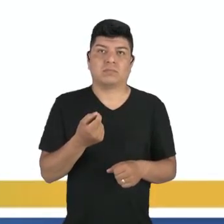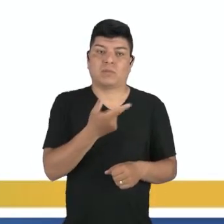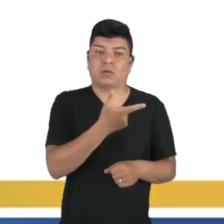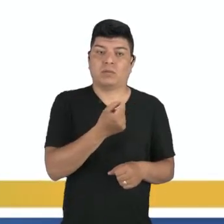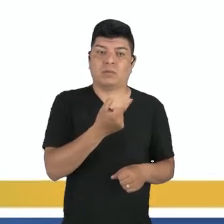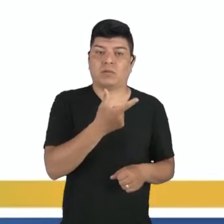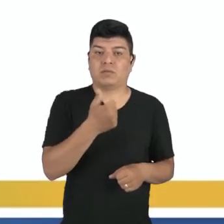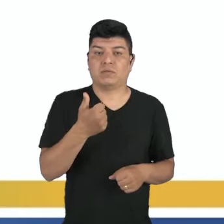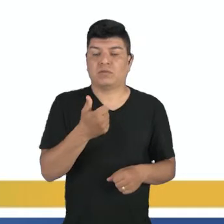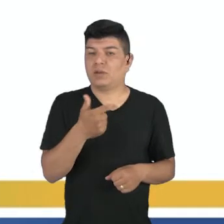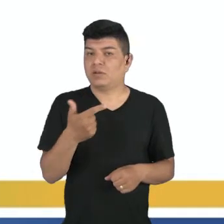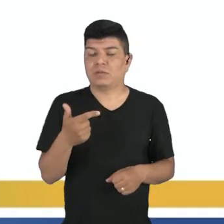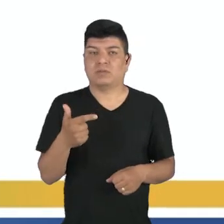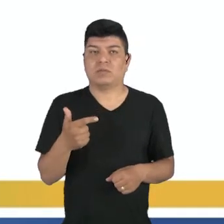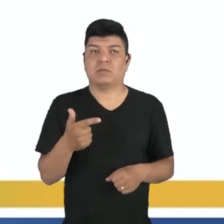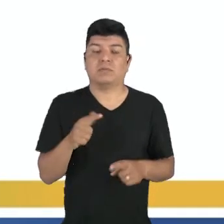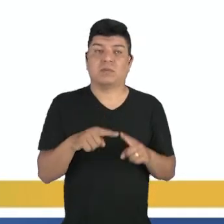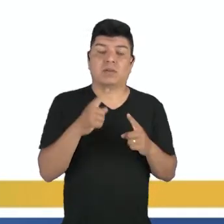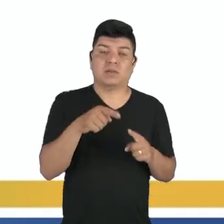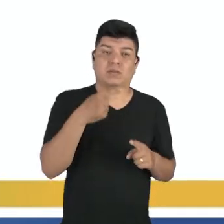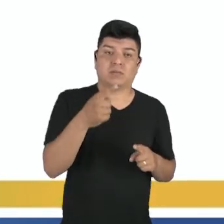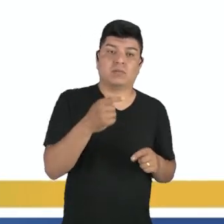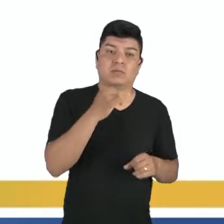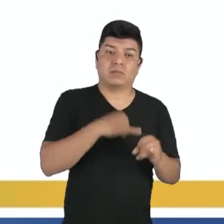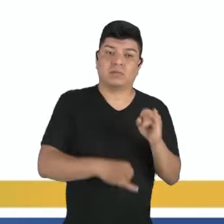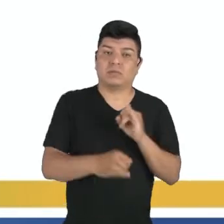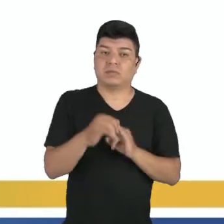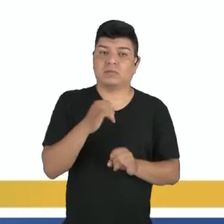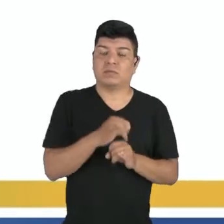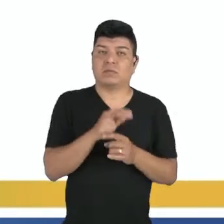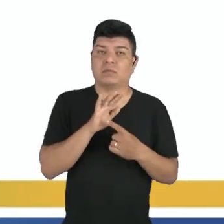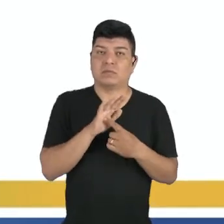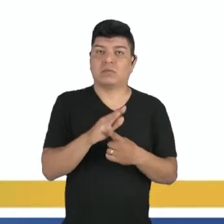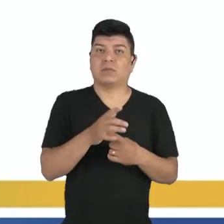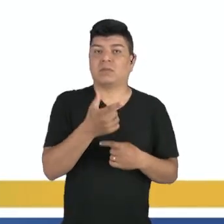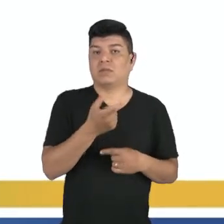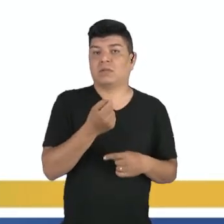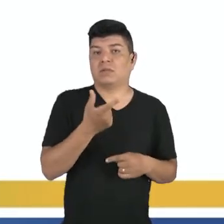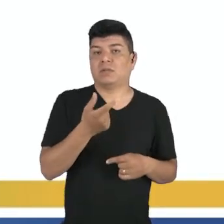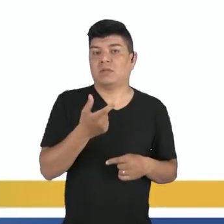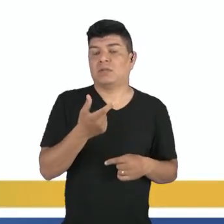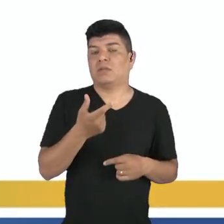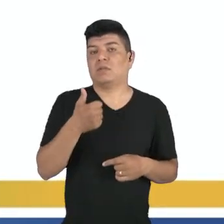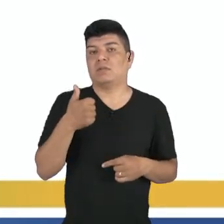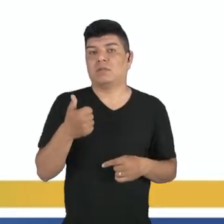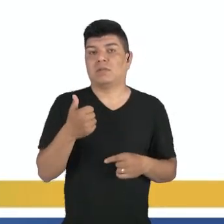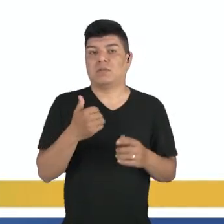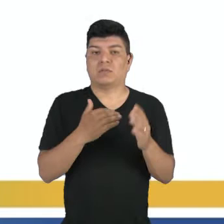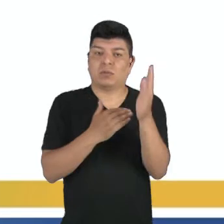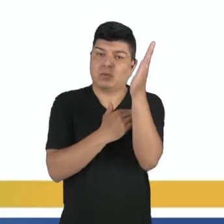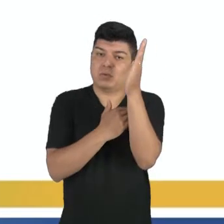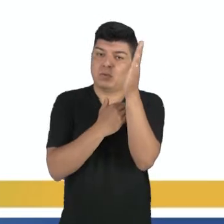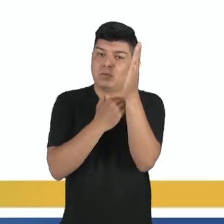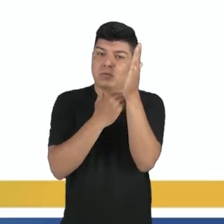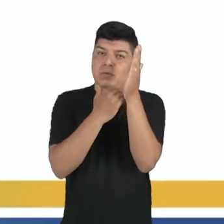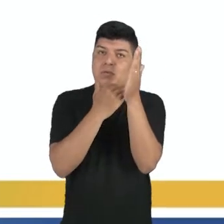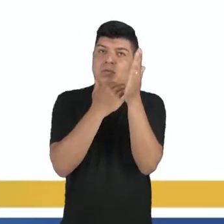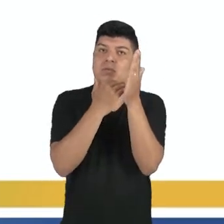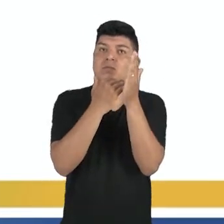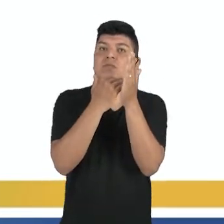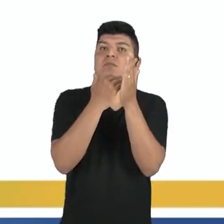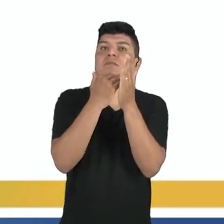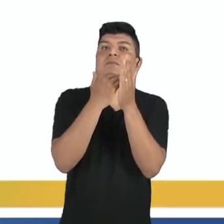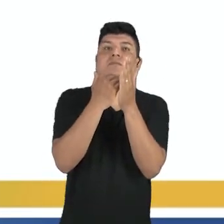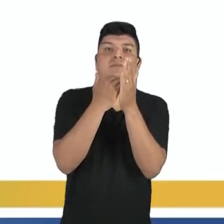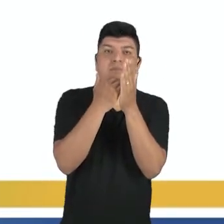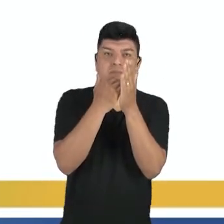2021 mais no gráfico interativo na internet vai aparecer que a começa a subir novamente para